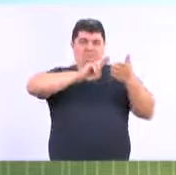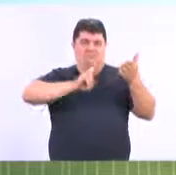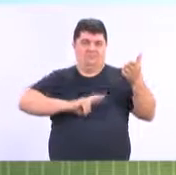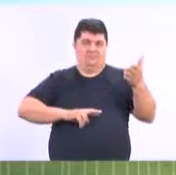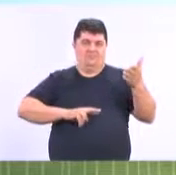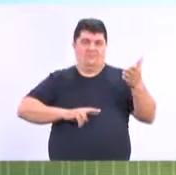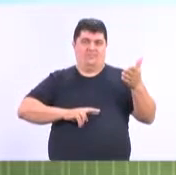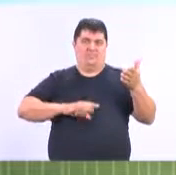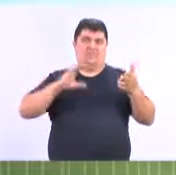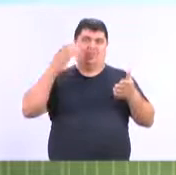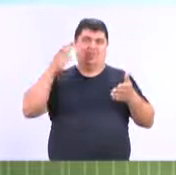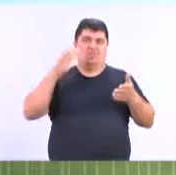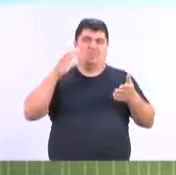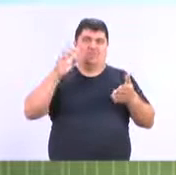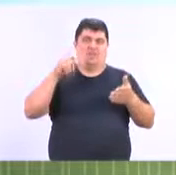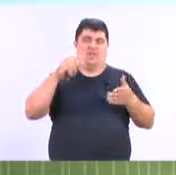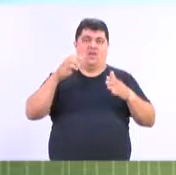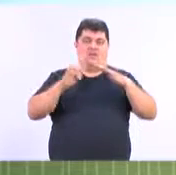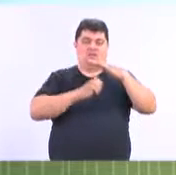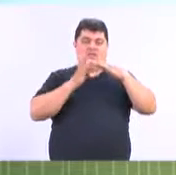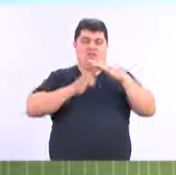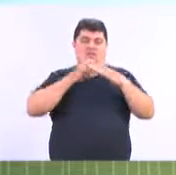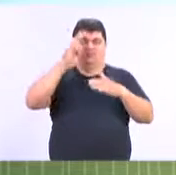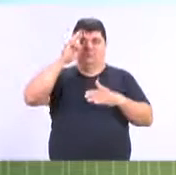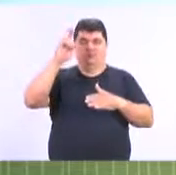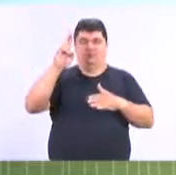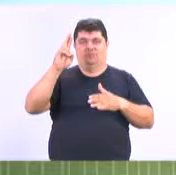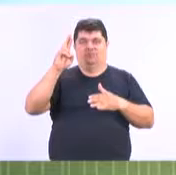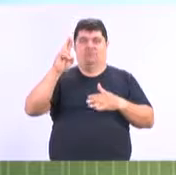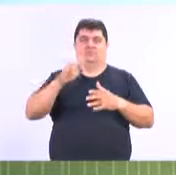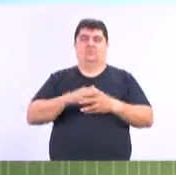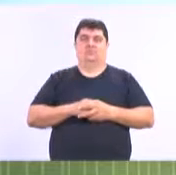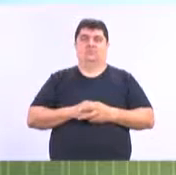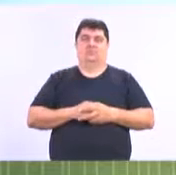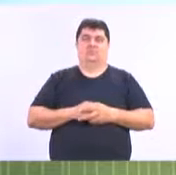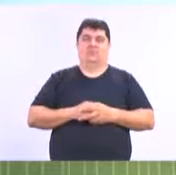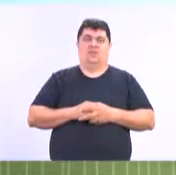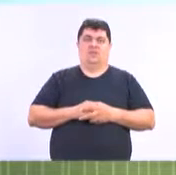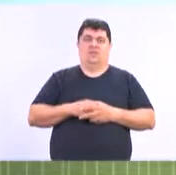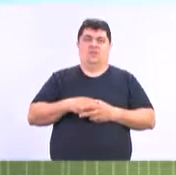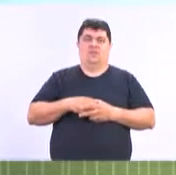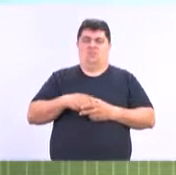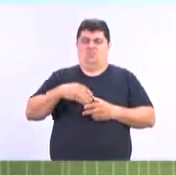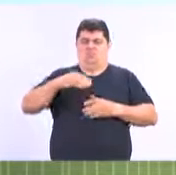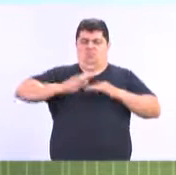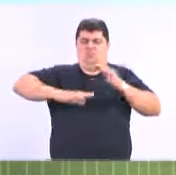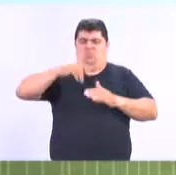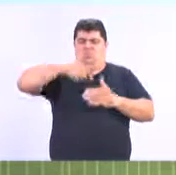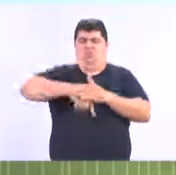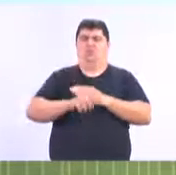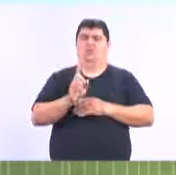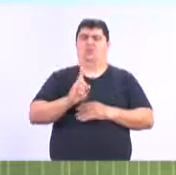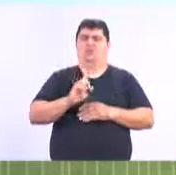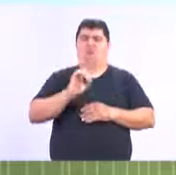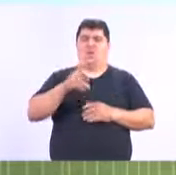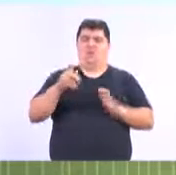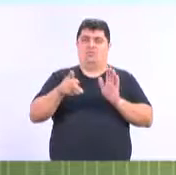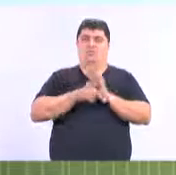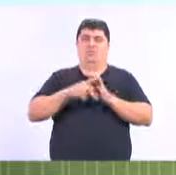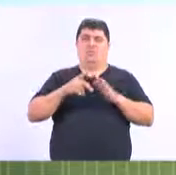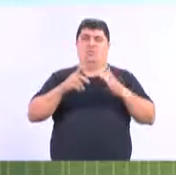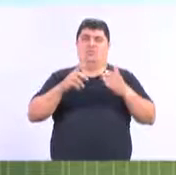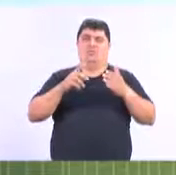cientista contábil é um empresário, não precisa ser necessariamente um especialista. Acho que a história já contei em